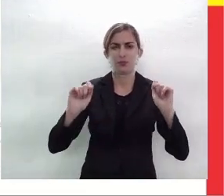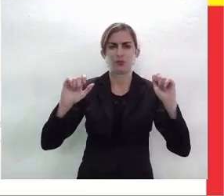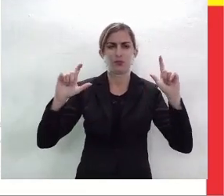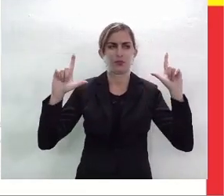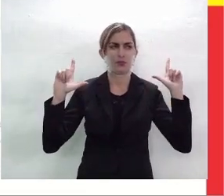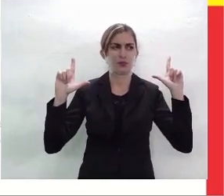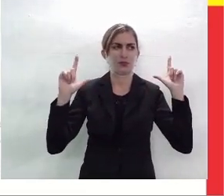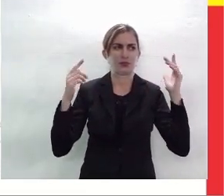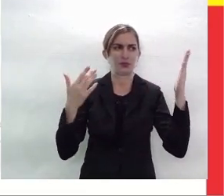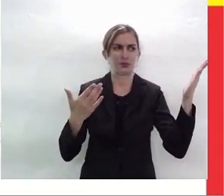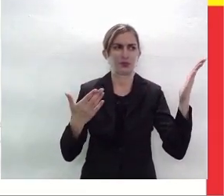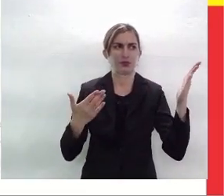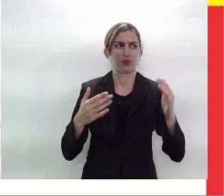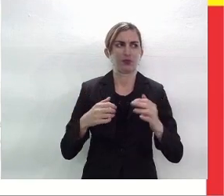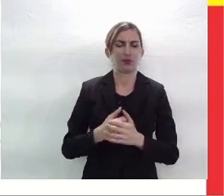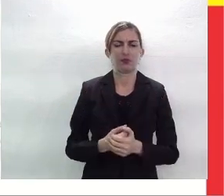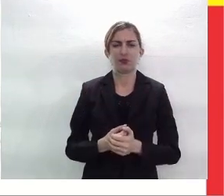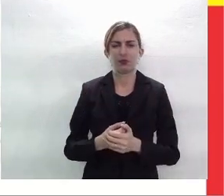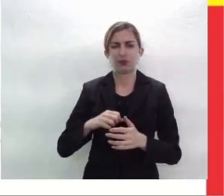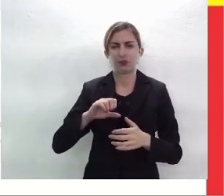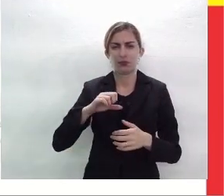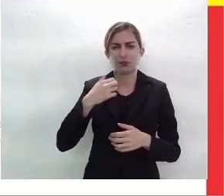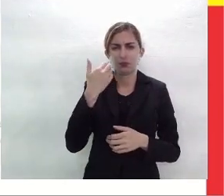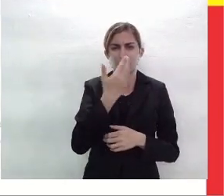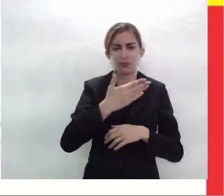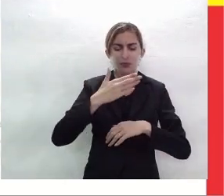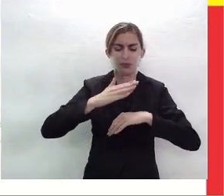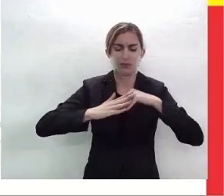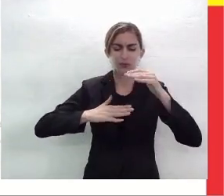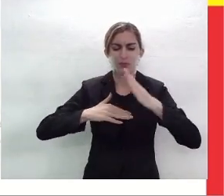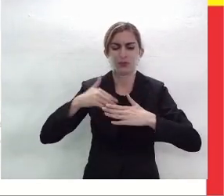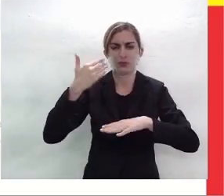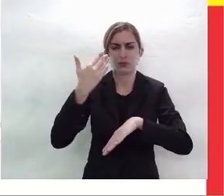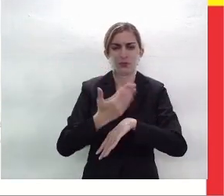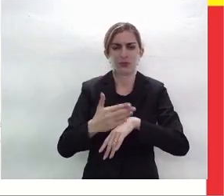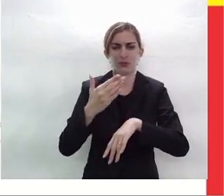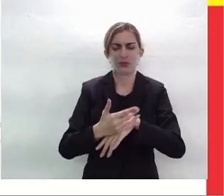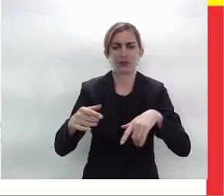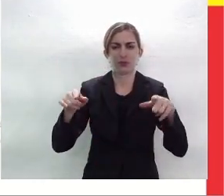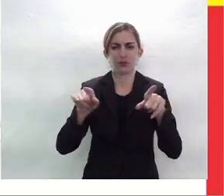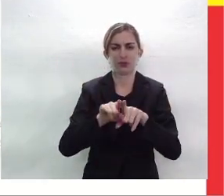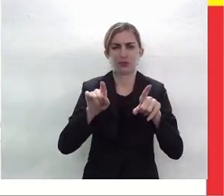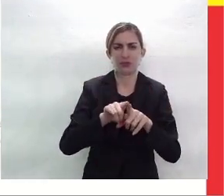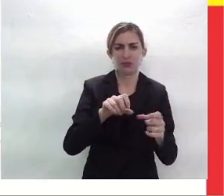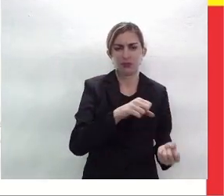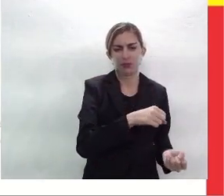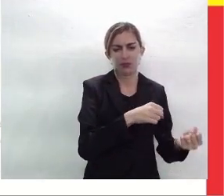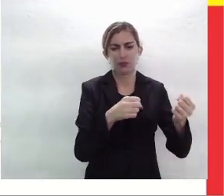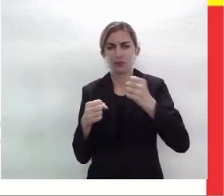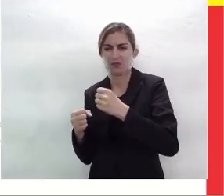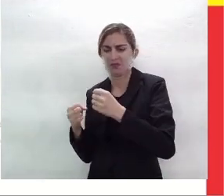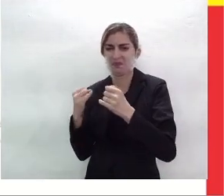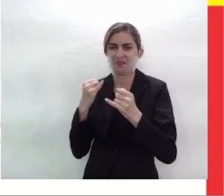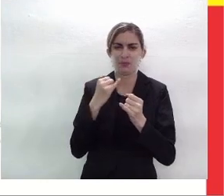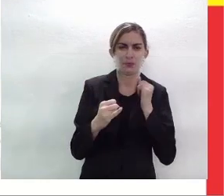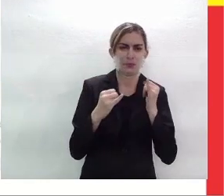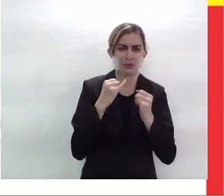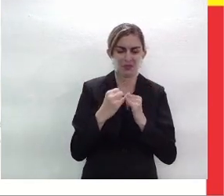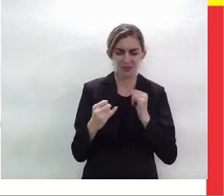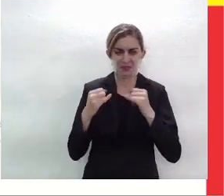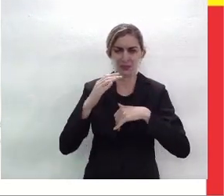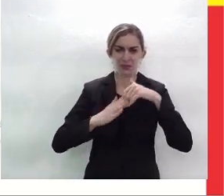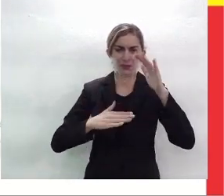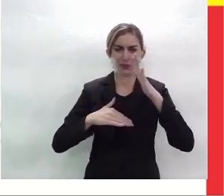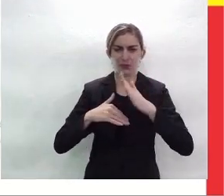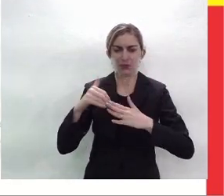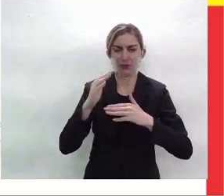Na tela apresenta para vocês agora o slackline, que essa prática também é uma prática com manobras parecidas lá